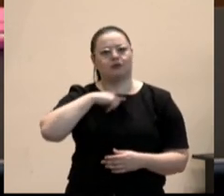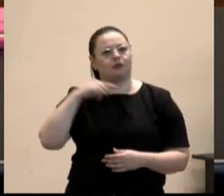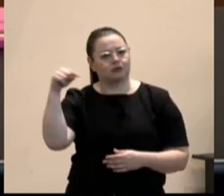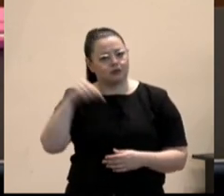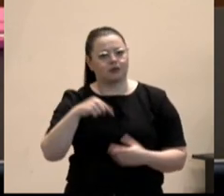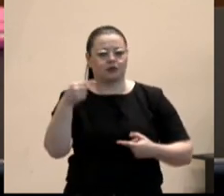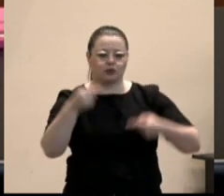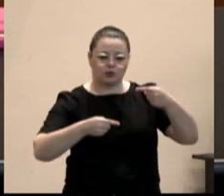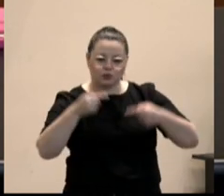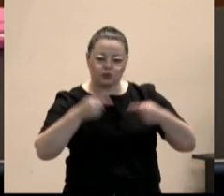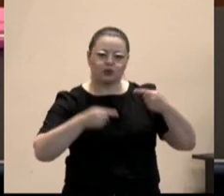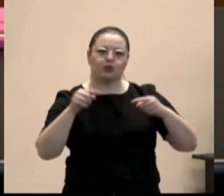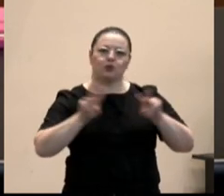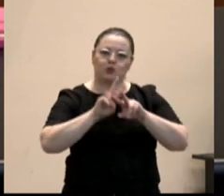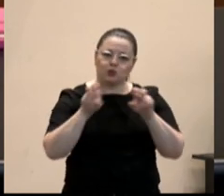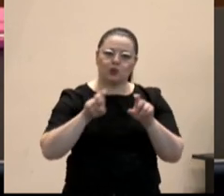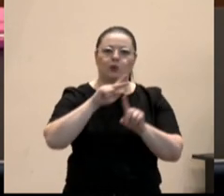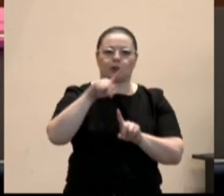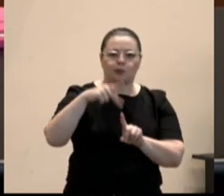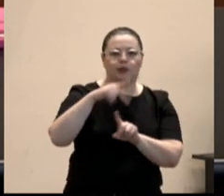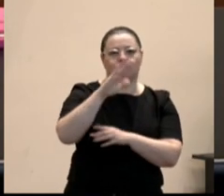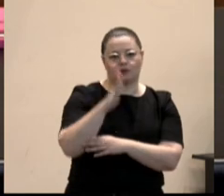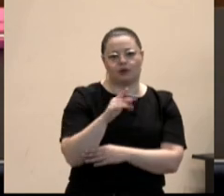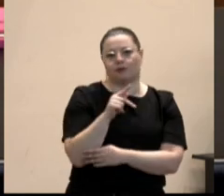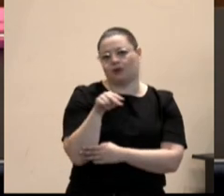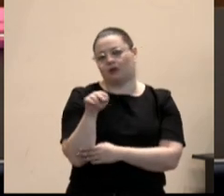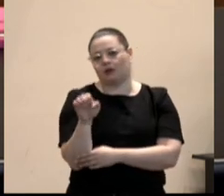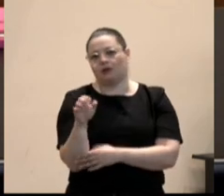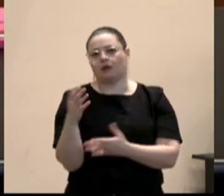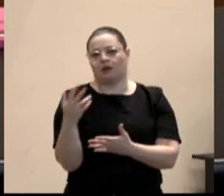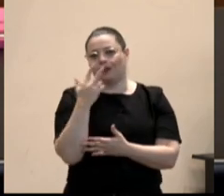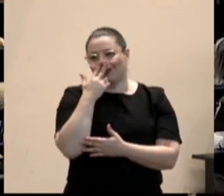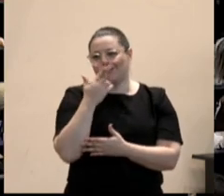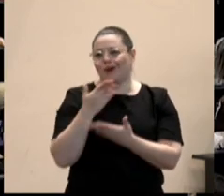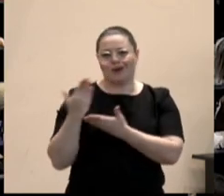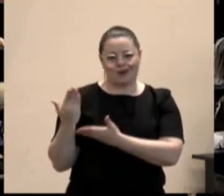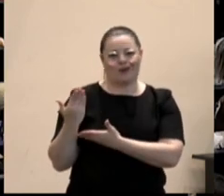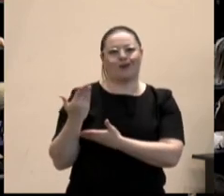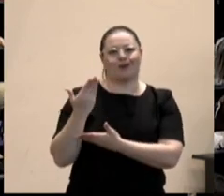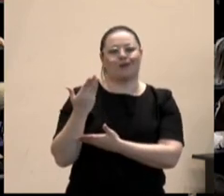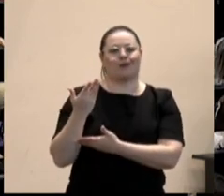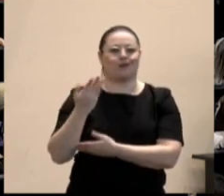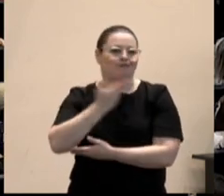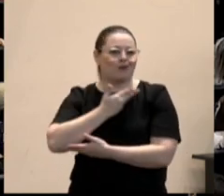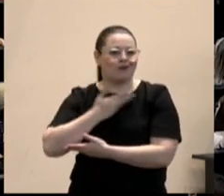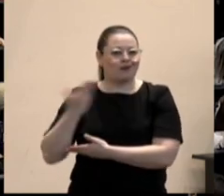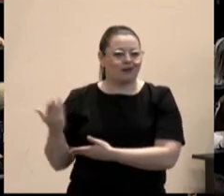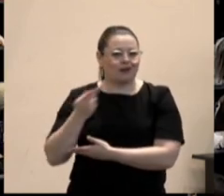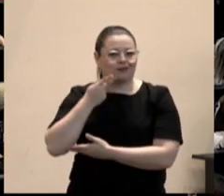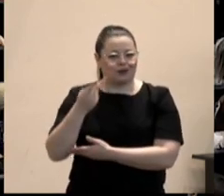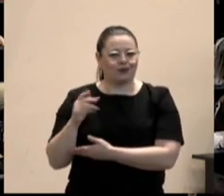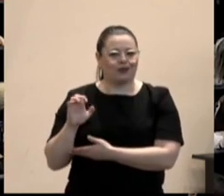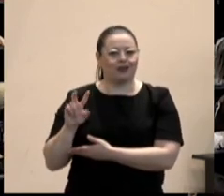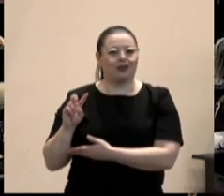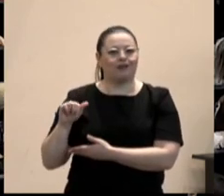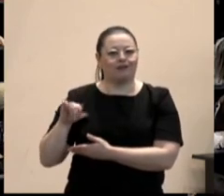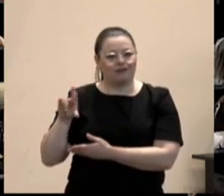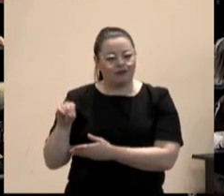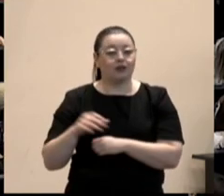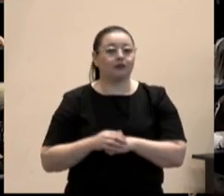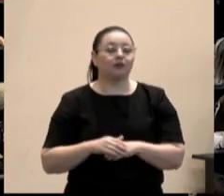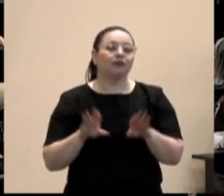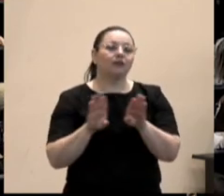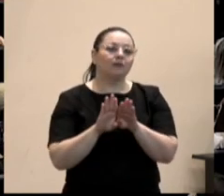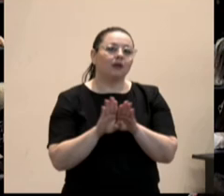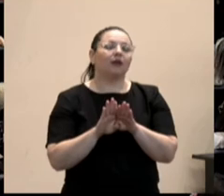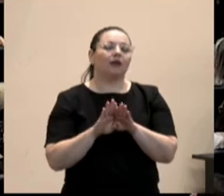Plano Nacional, conforme a fala do colega Evandro, o momento de eleição que